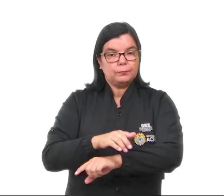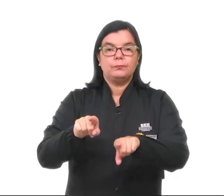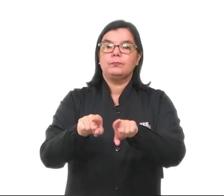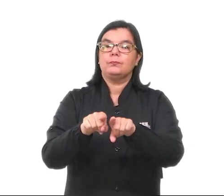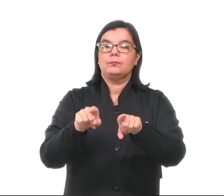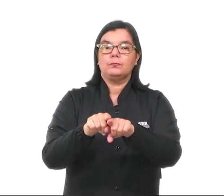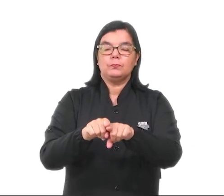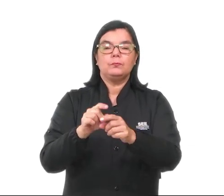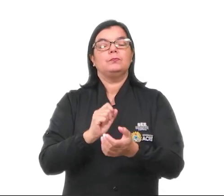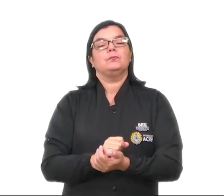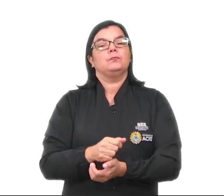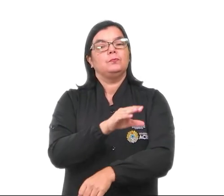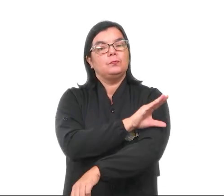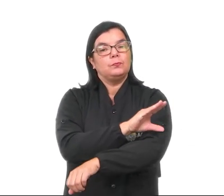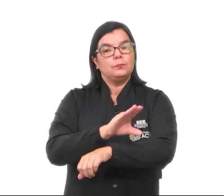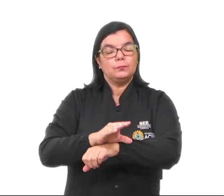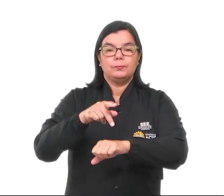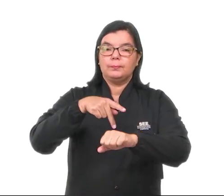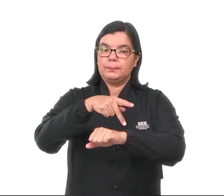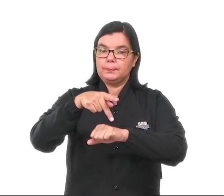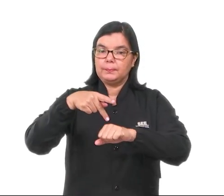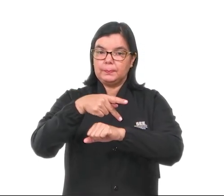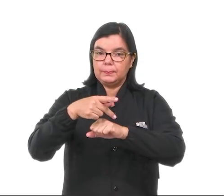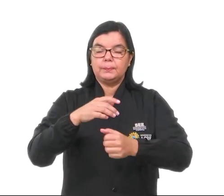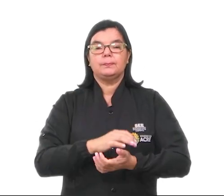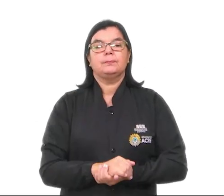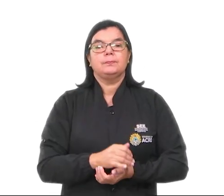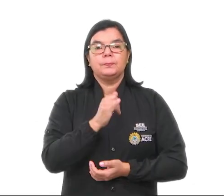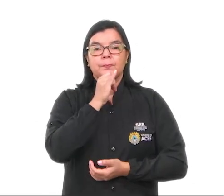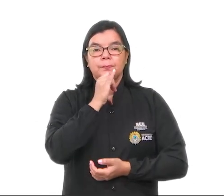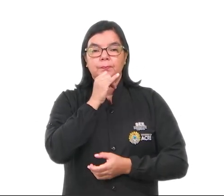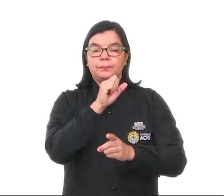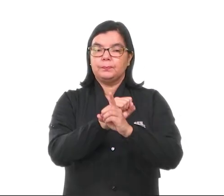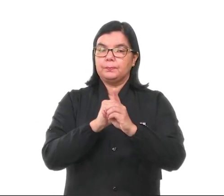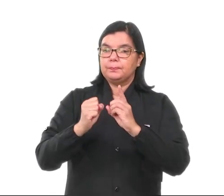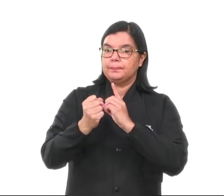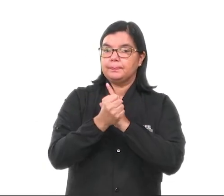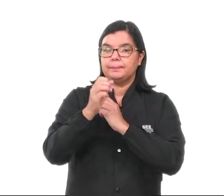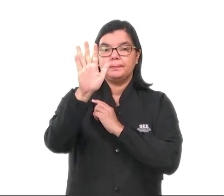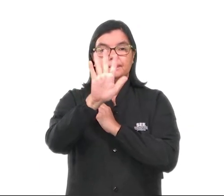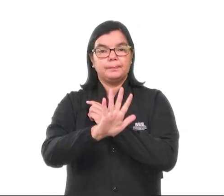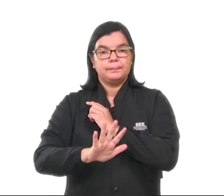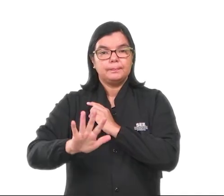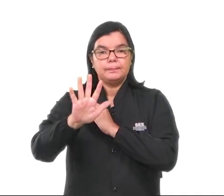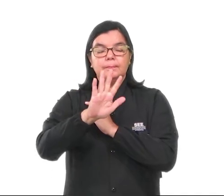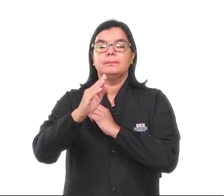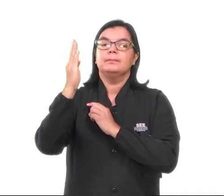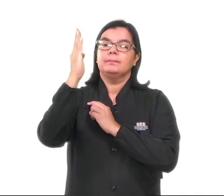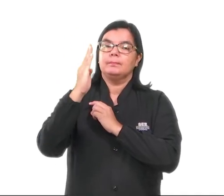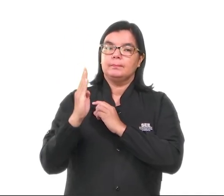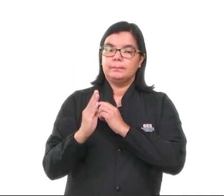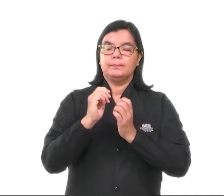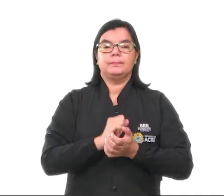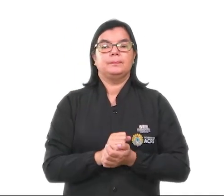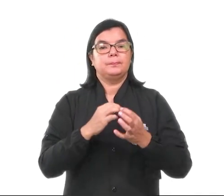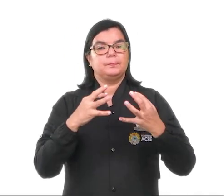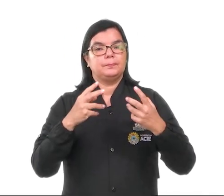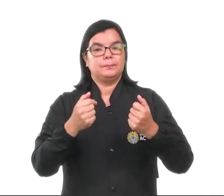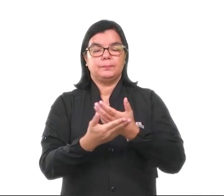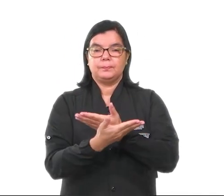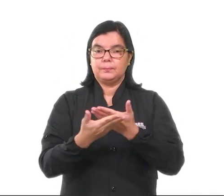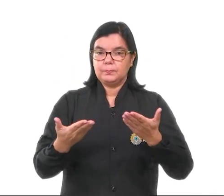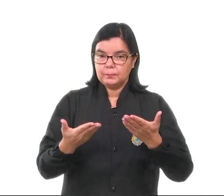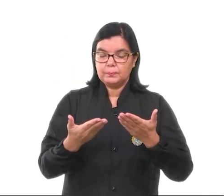do país, ou seja, no caso da sociedade brasileira, é o que eu ponderei a todos